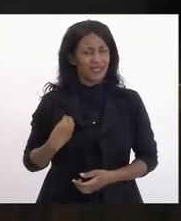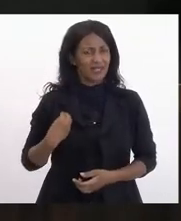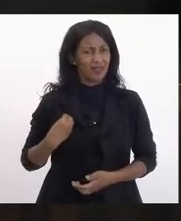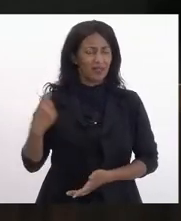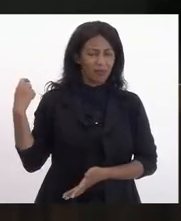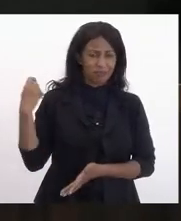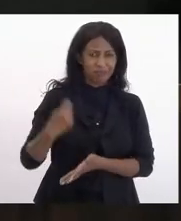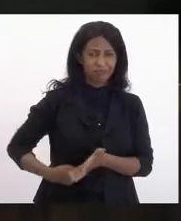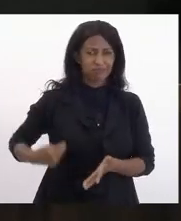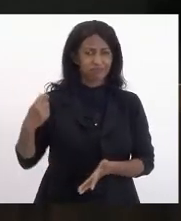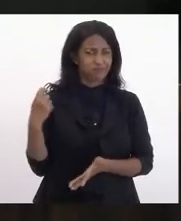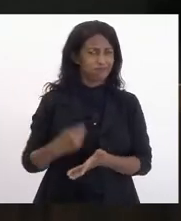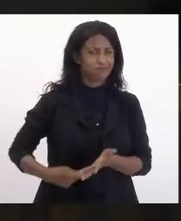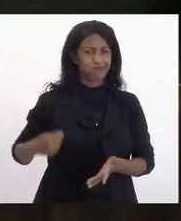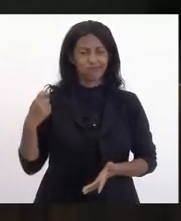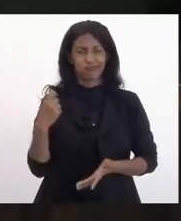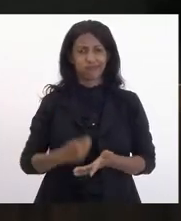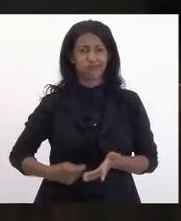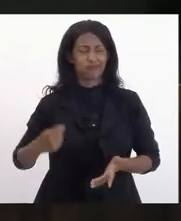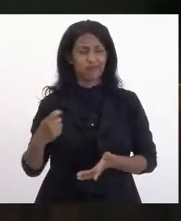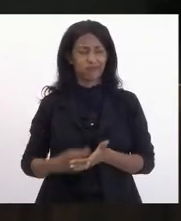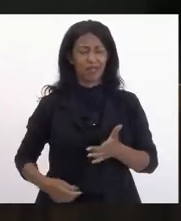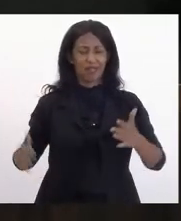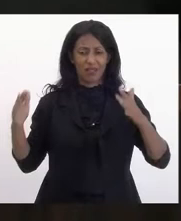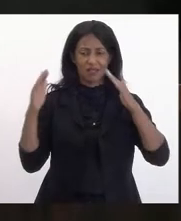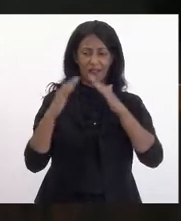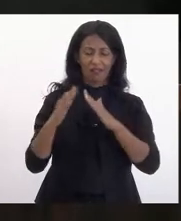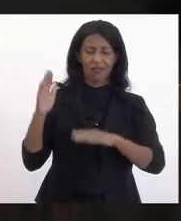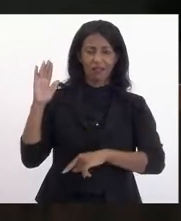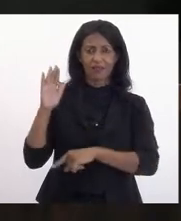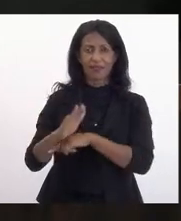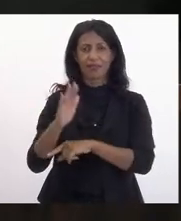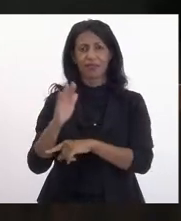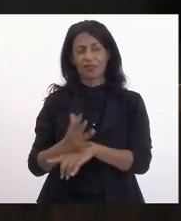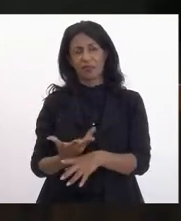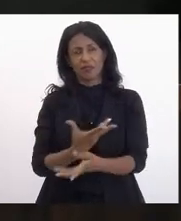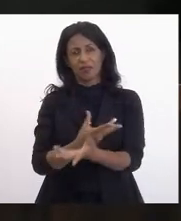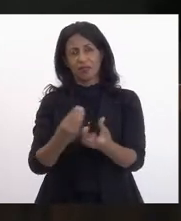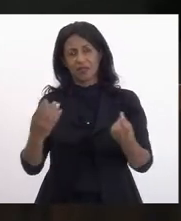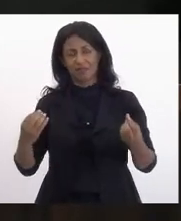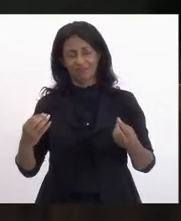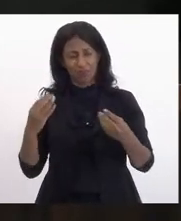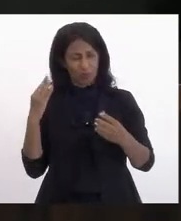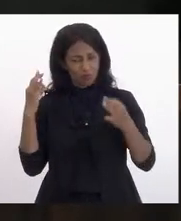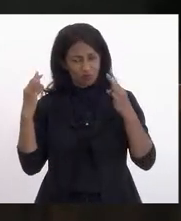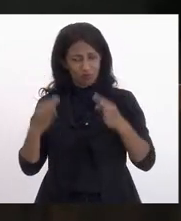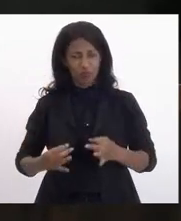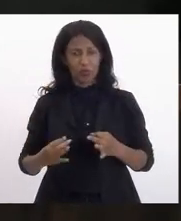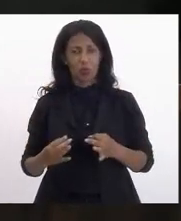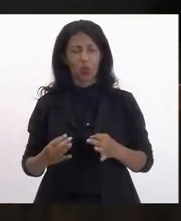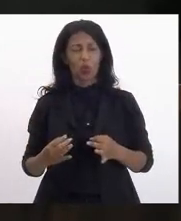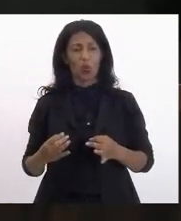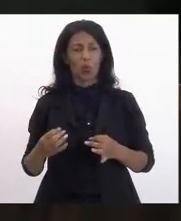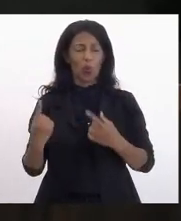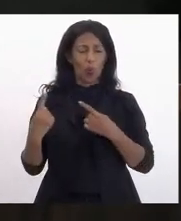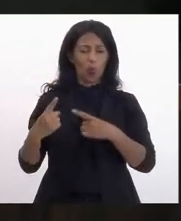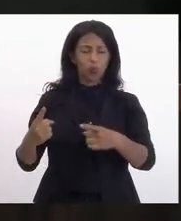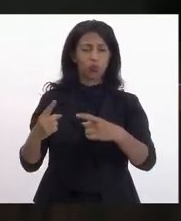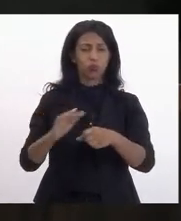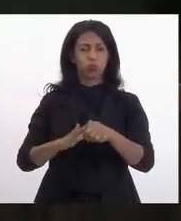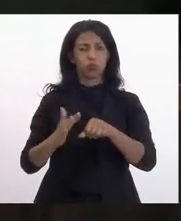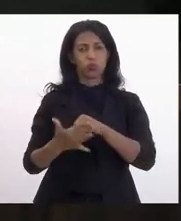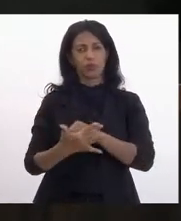combatendo acirradamente. Essa casa tem dado uma contribuição muito assertiva no combate